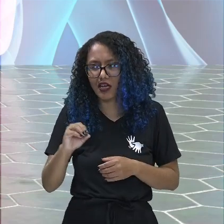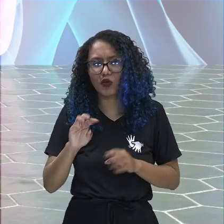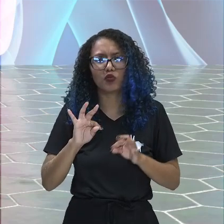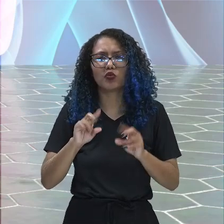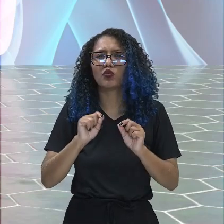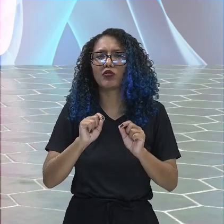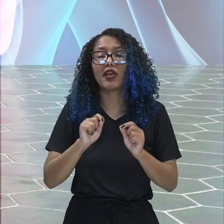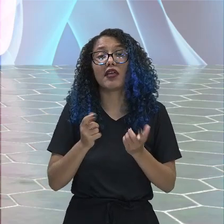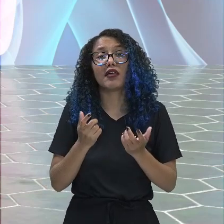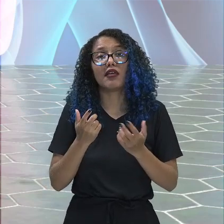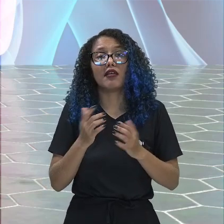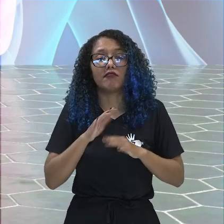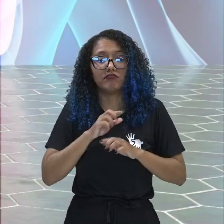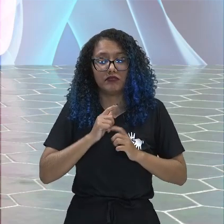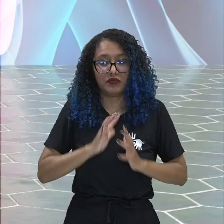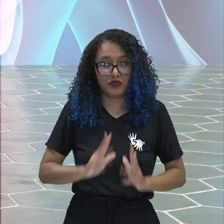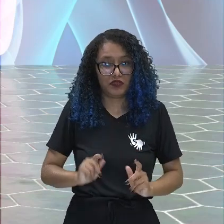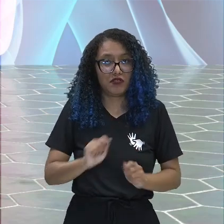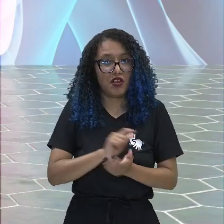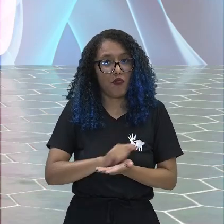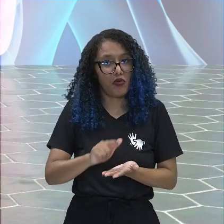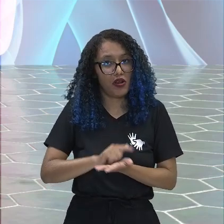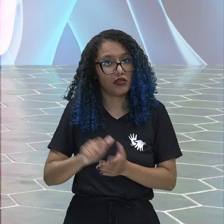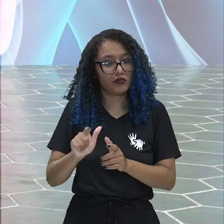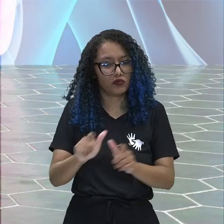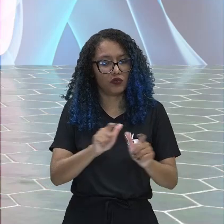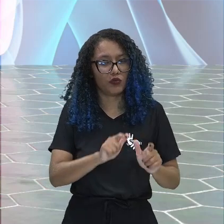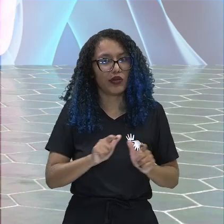higienização do ambiente, né?